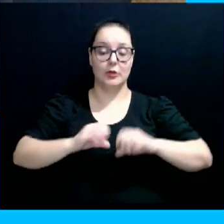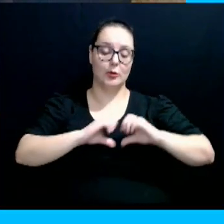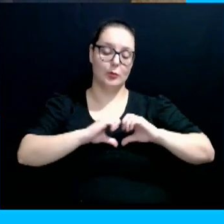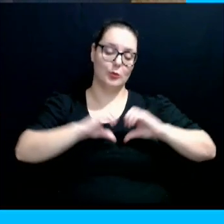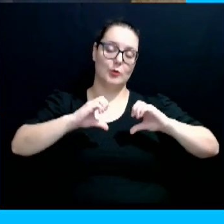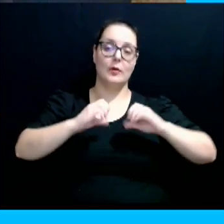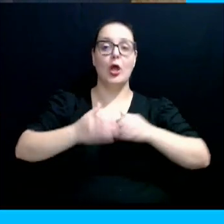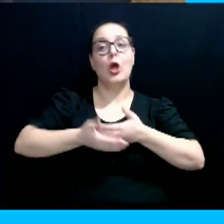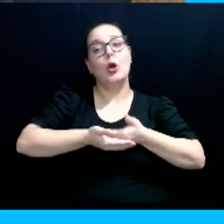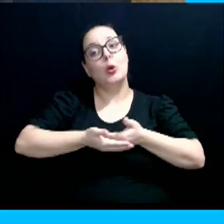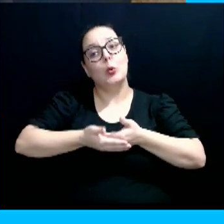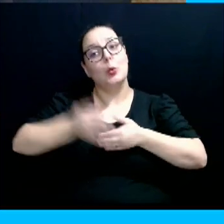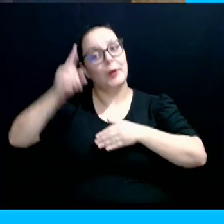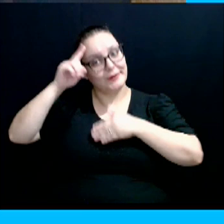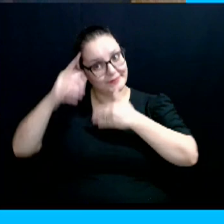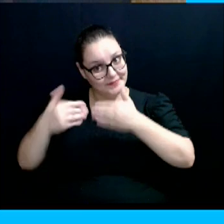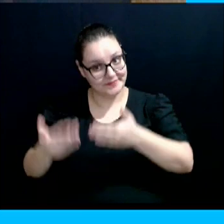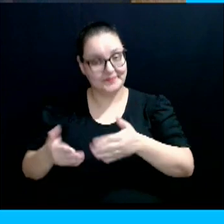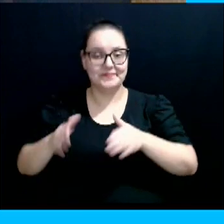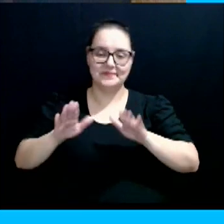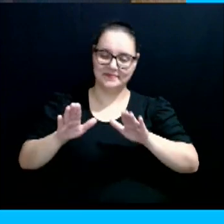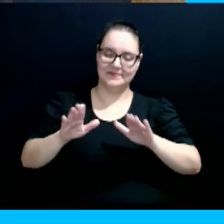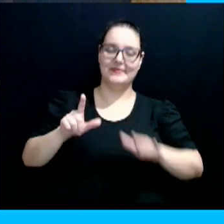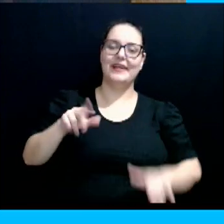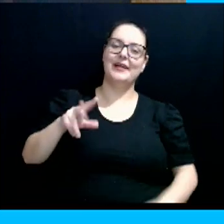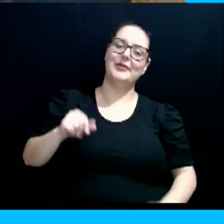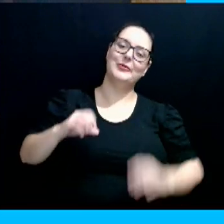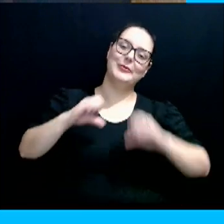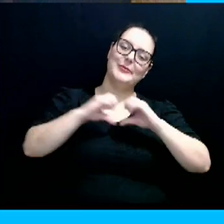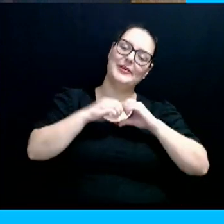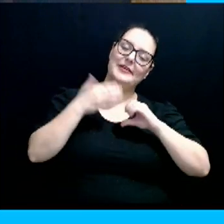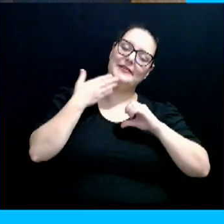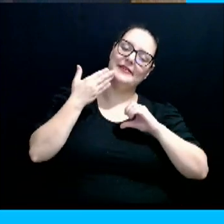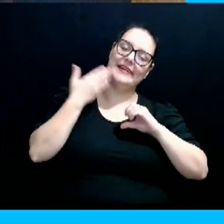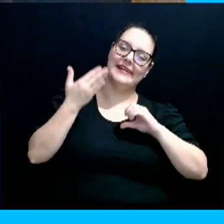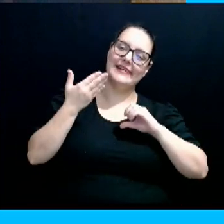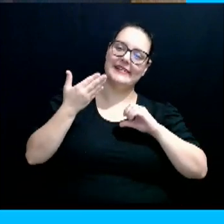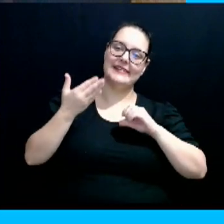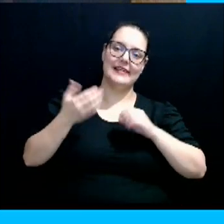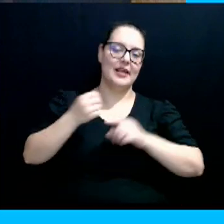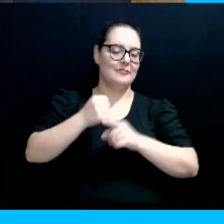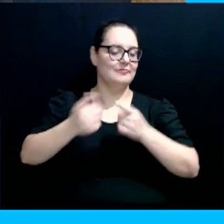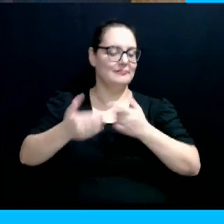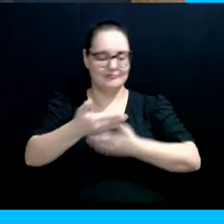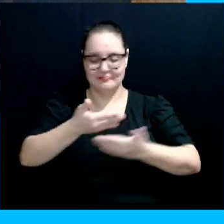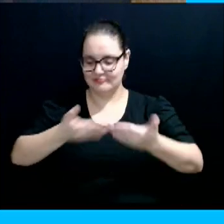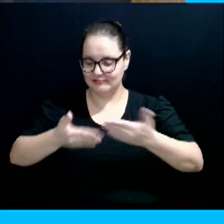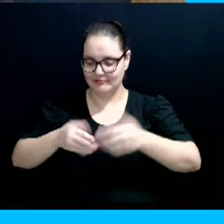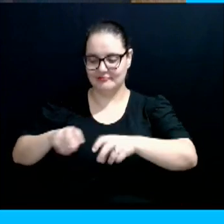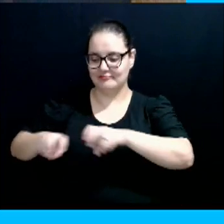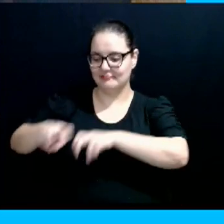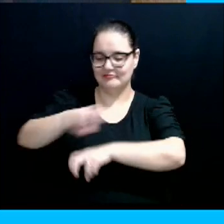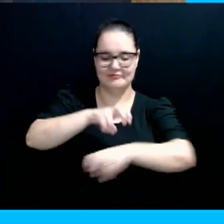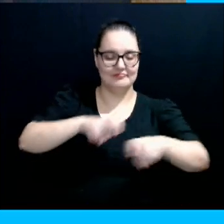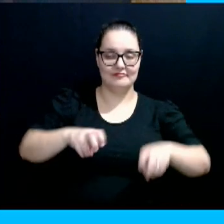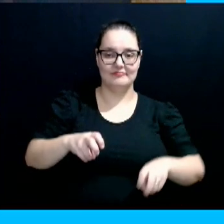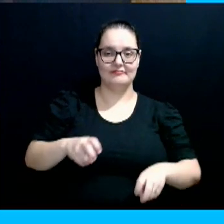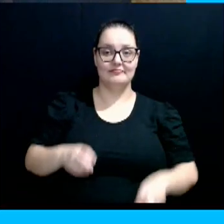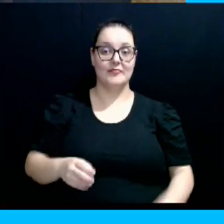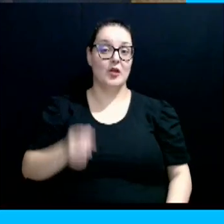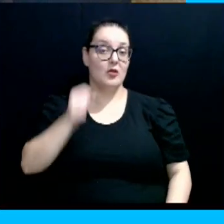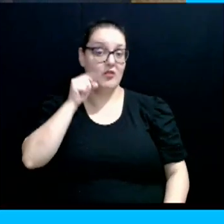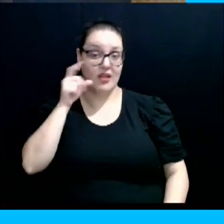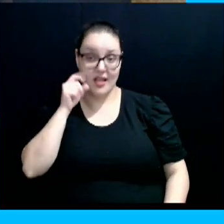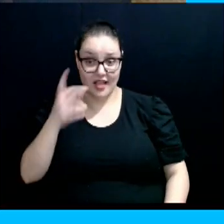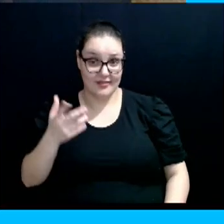rotina, mas a Luna é um amor fácil. É extremamente sociável, faz amizade rapidinho com gatos e até com